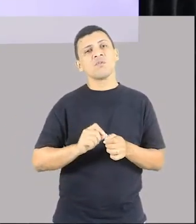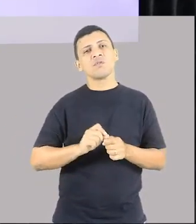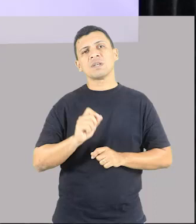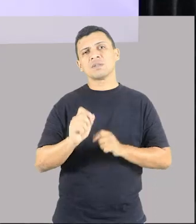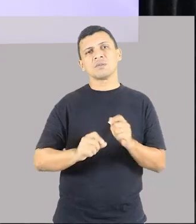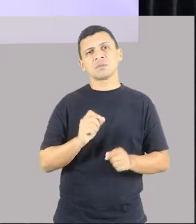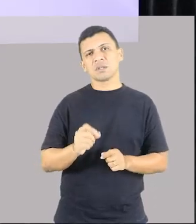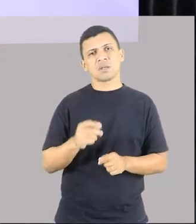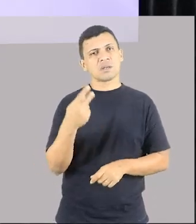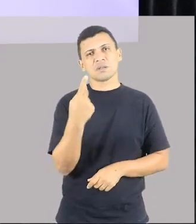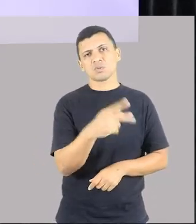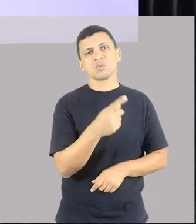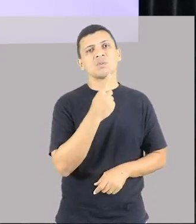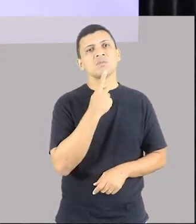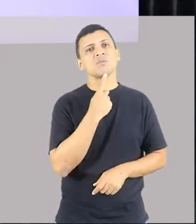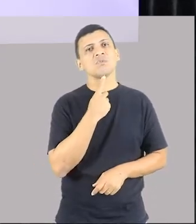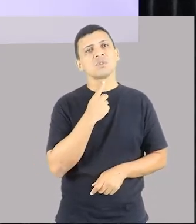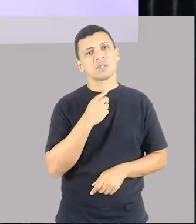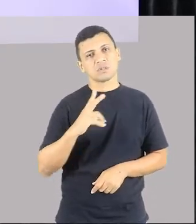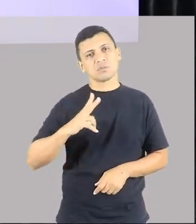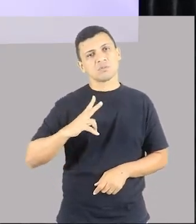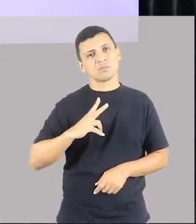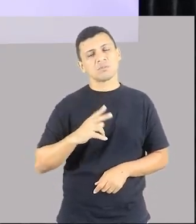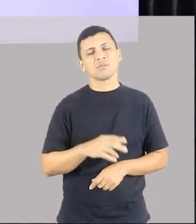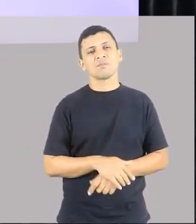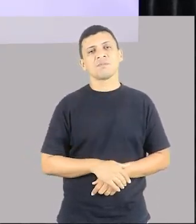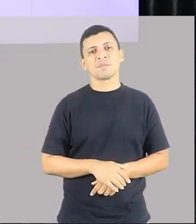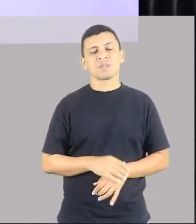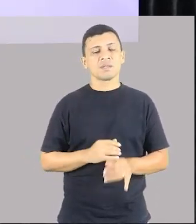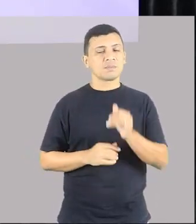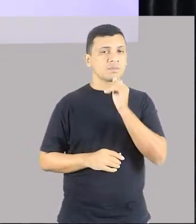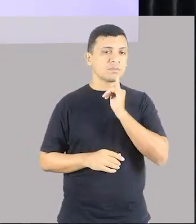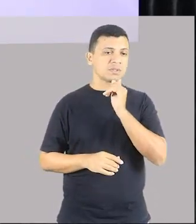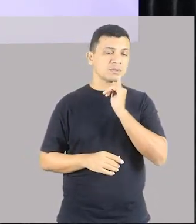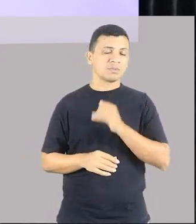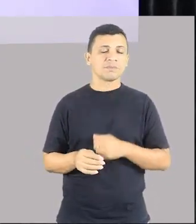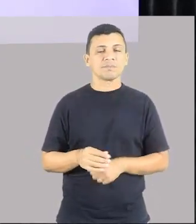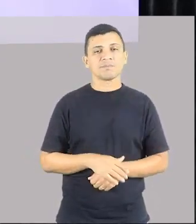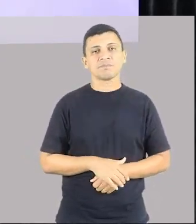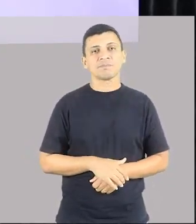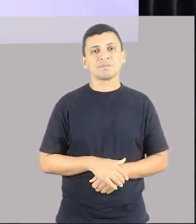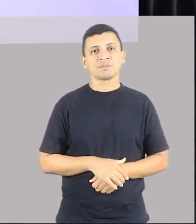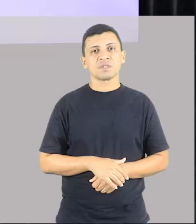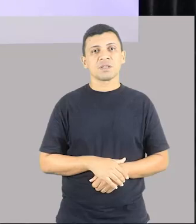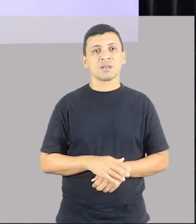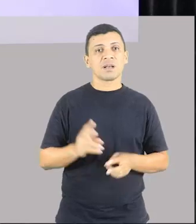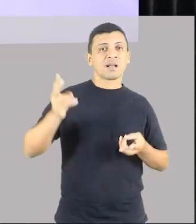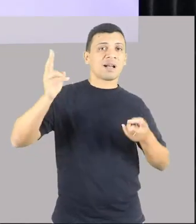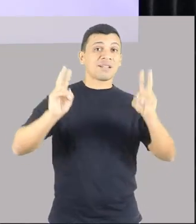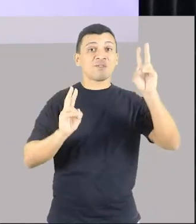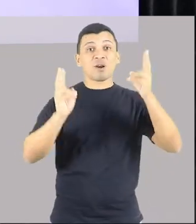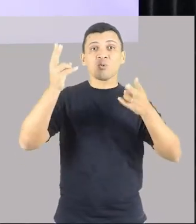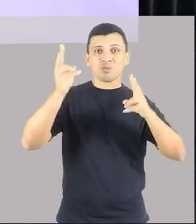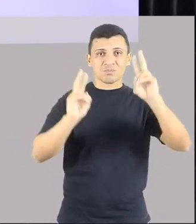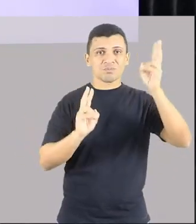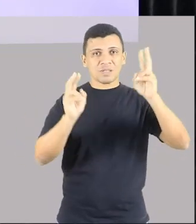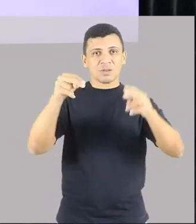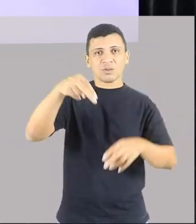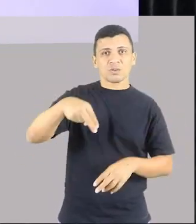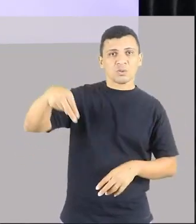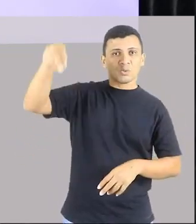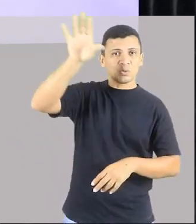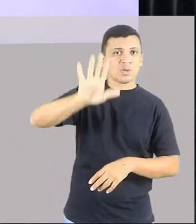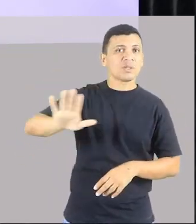fazer aquela sua vontade específica. Mesmo caso, por exemplo, no caso de carnaval. Eu falo do Nordeste. No